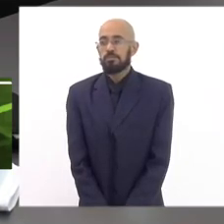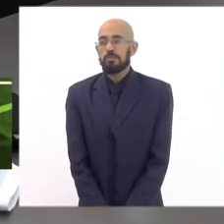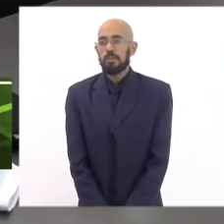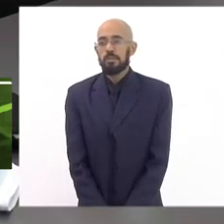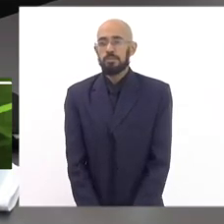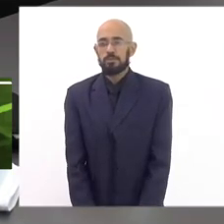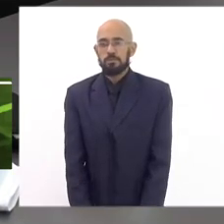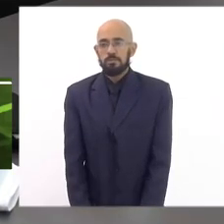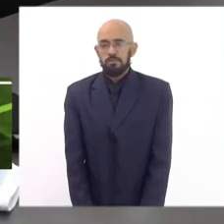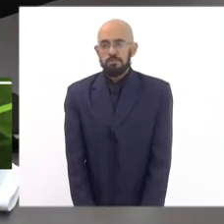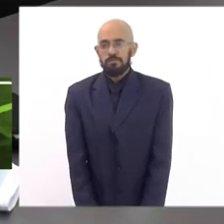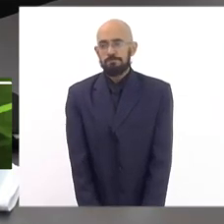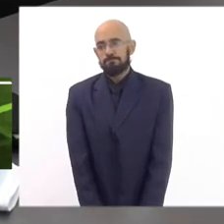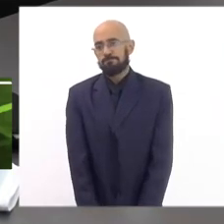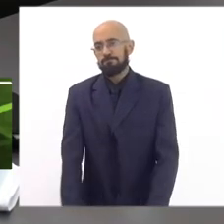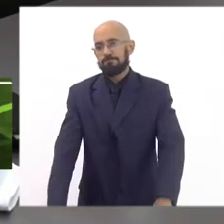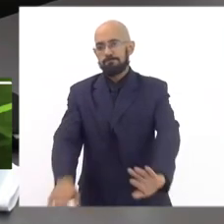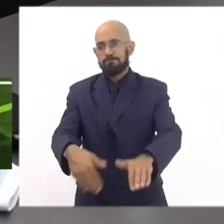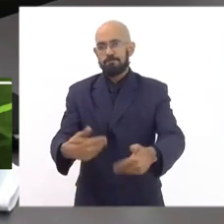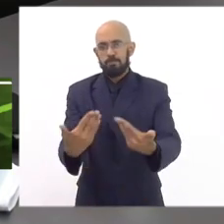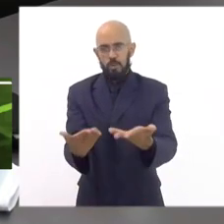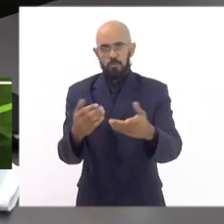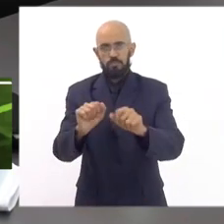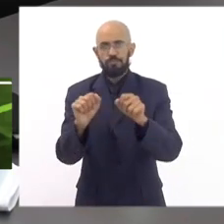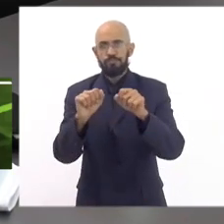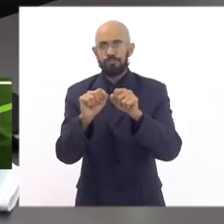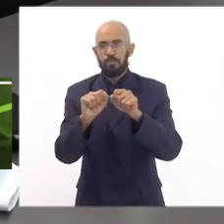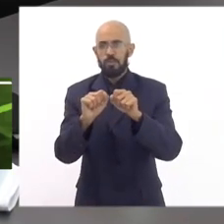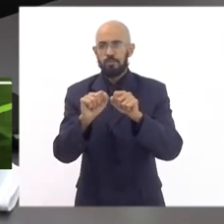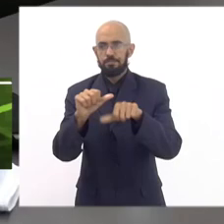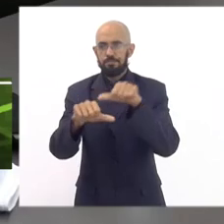então vamos tratar da inversão. O primeiro era